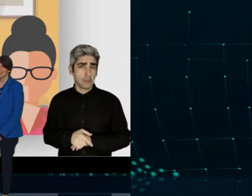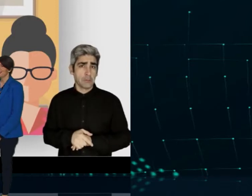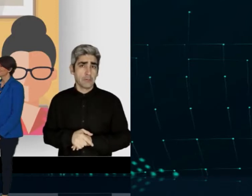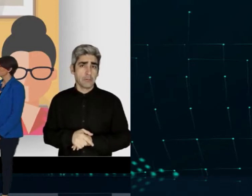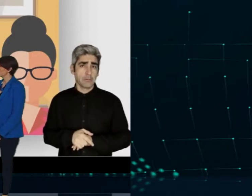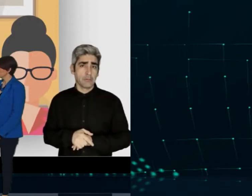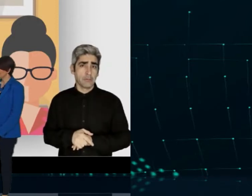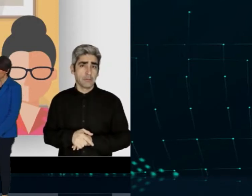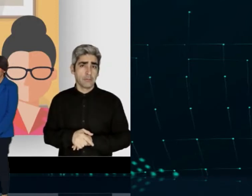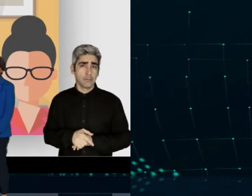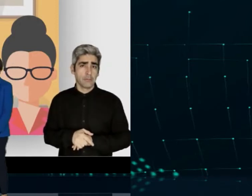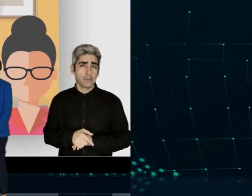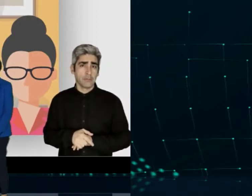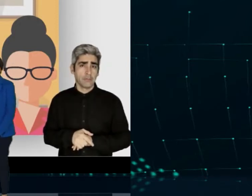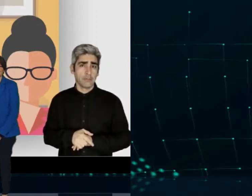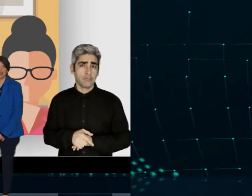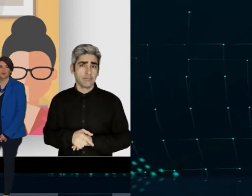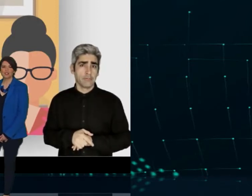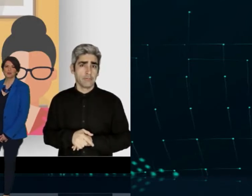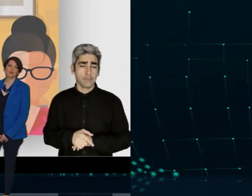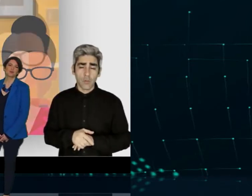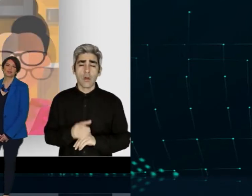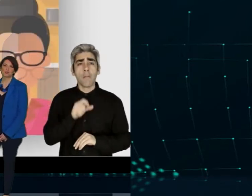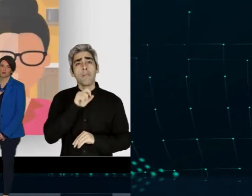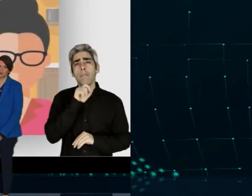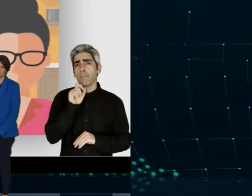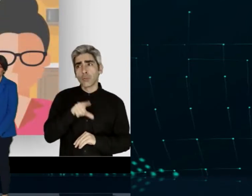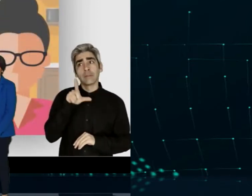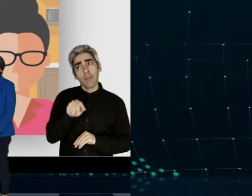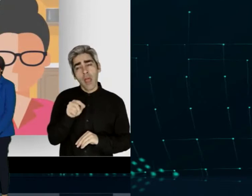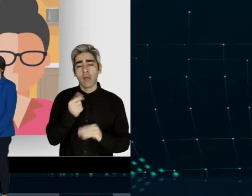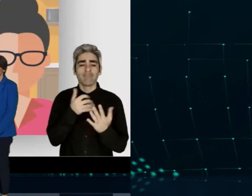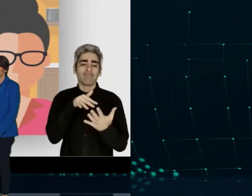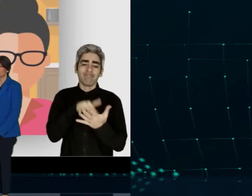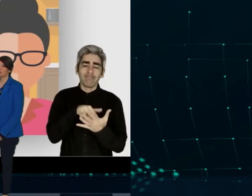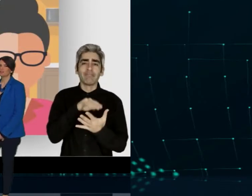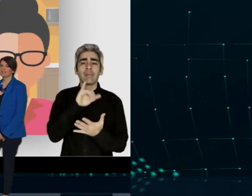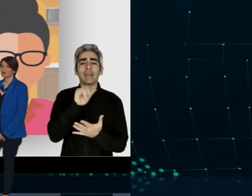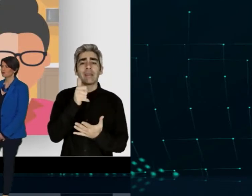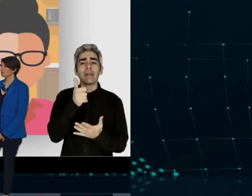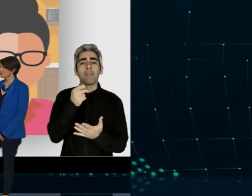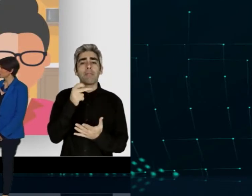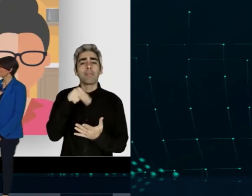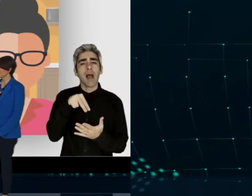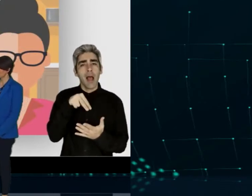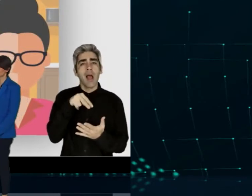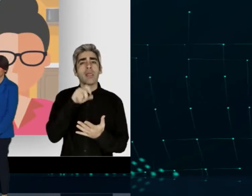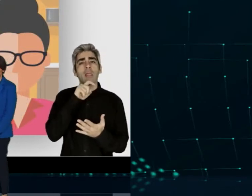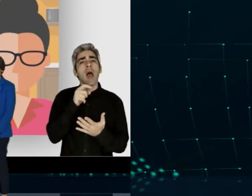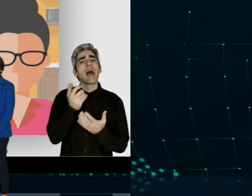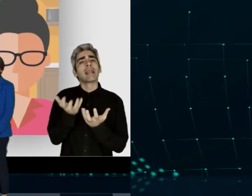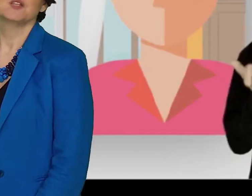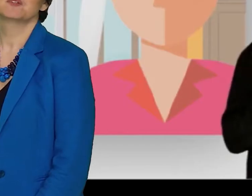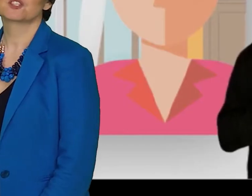Social. Temos como missão garantir a proteção e a inclusão social das pessoas e somos responsáveis pela relação contributiva com a segurança